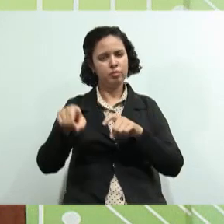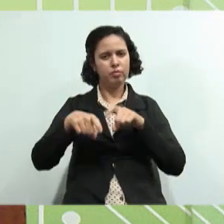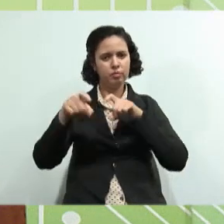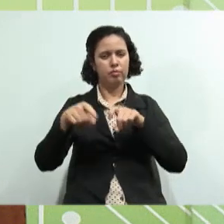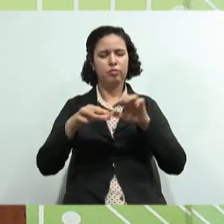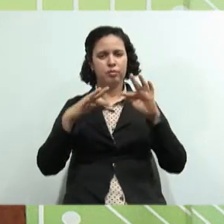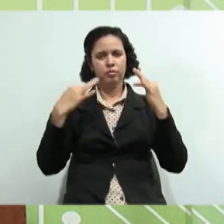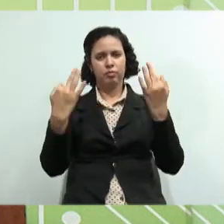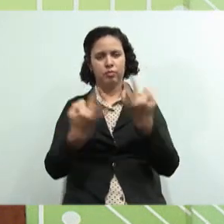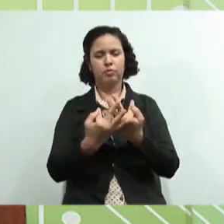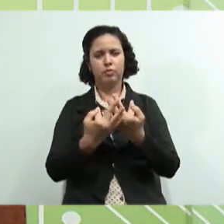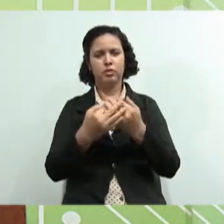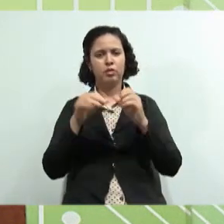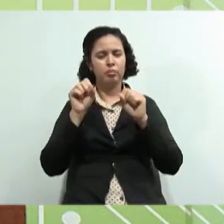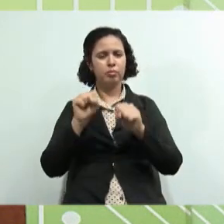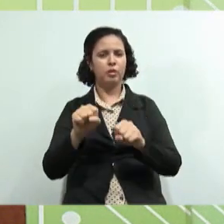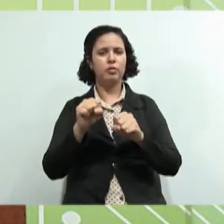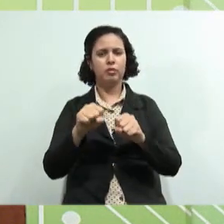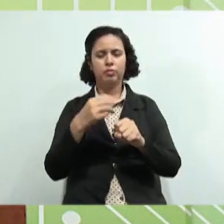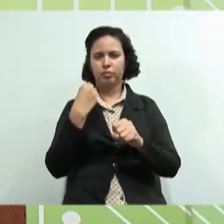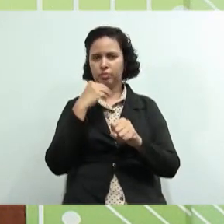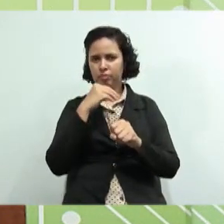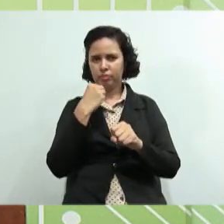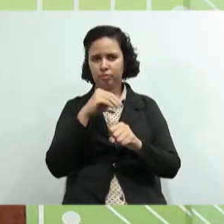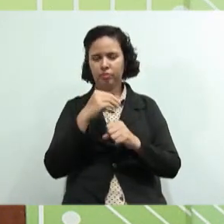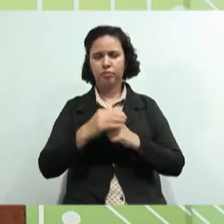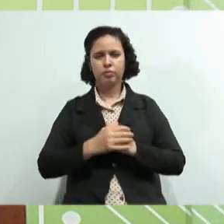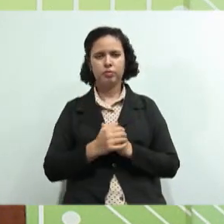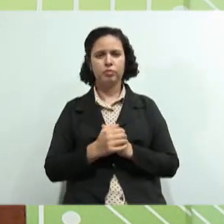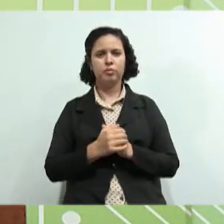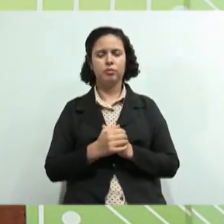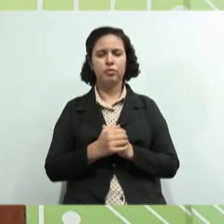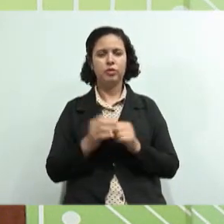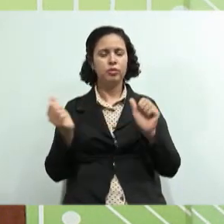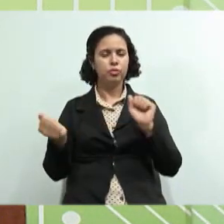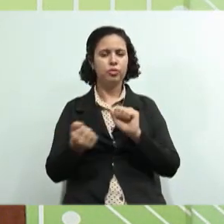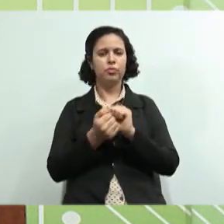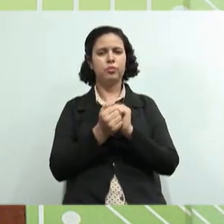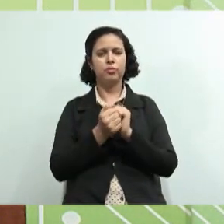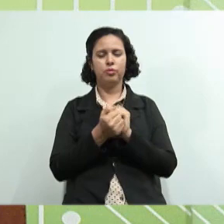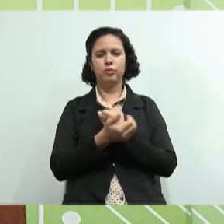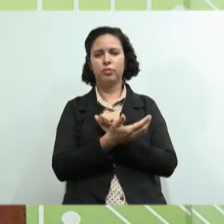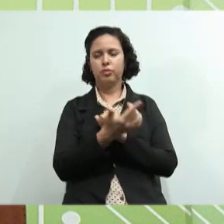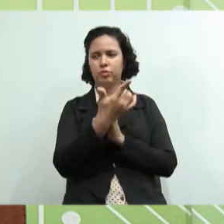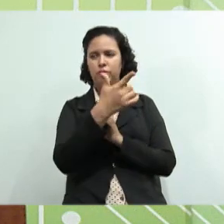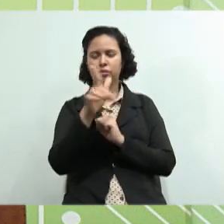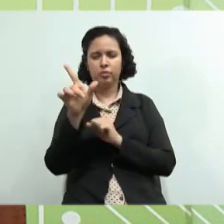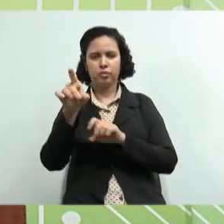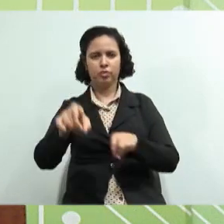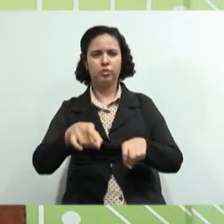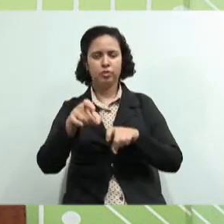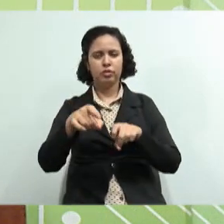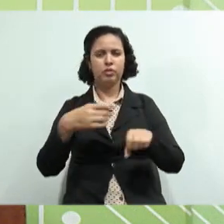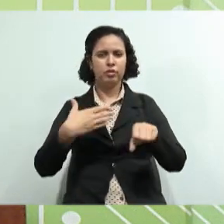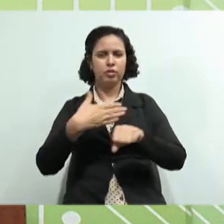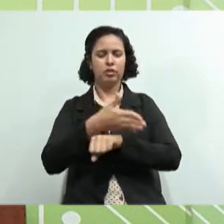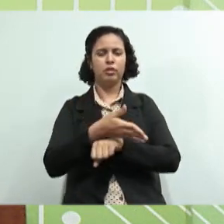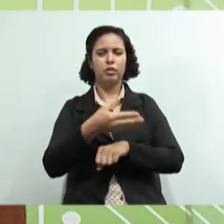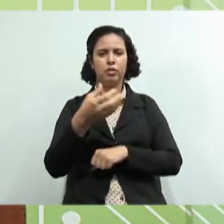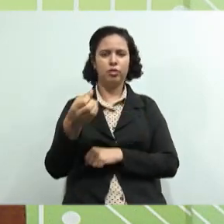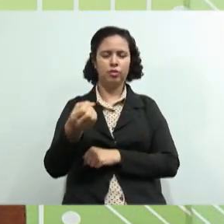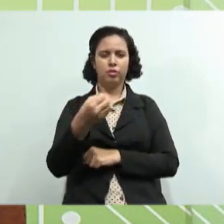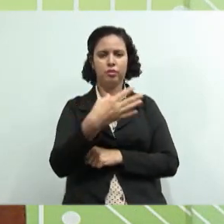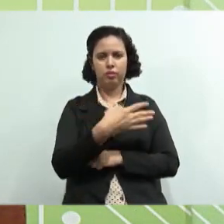agricultor familiar pode se beneficiar do cooperativismo, porque junto com outros agricultores, ele pode ter acesso a novas linhas